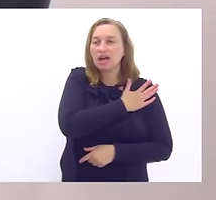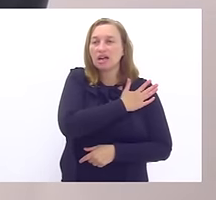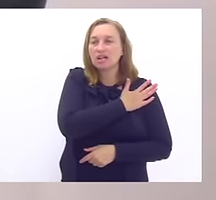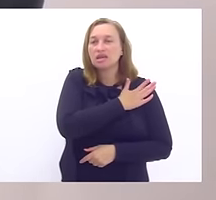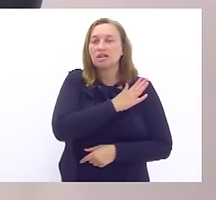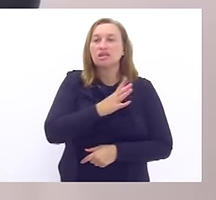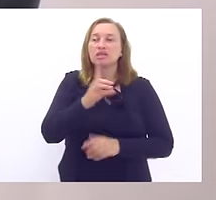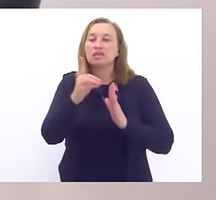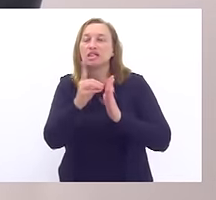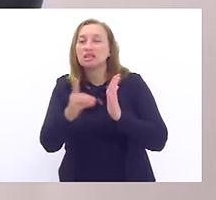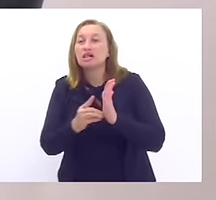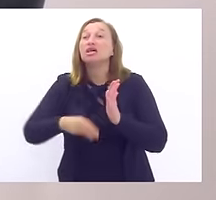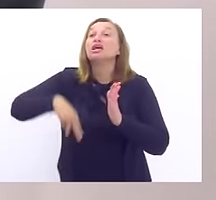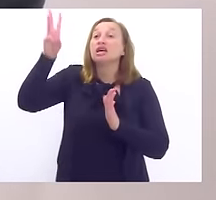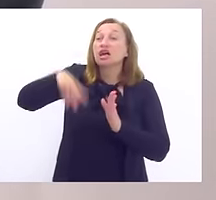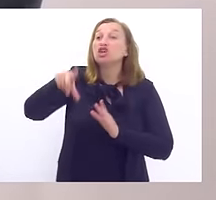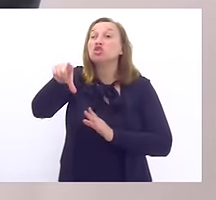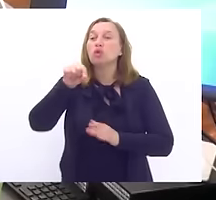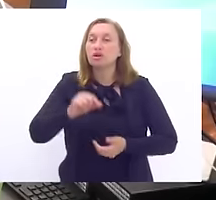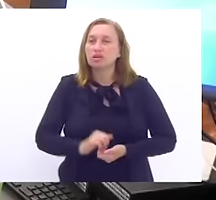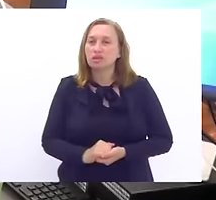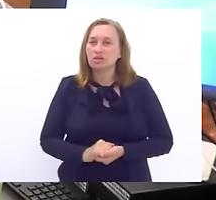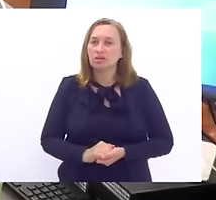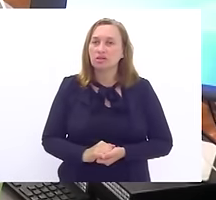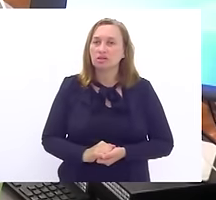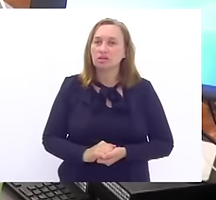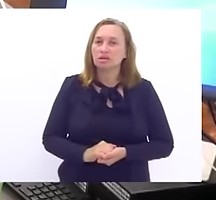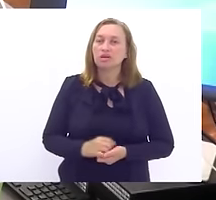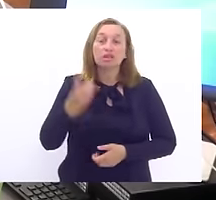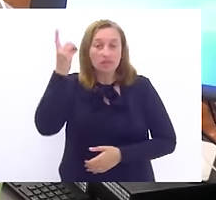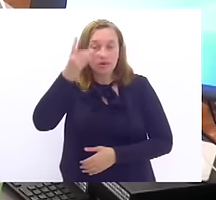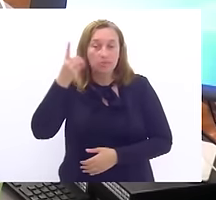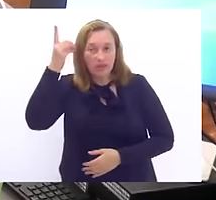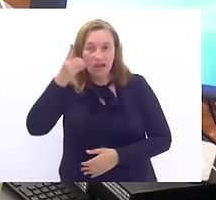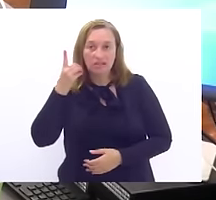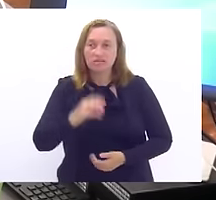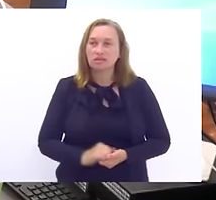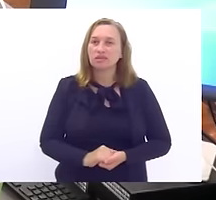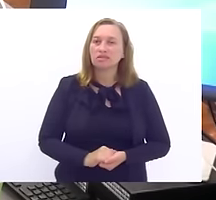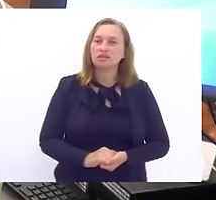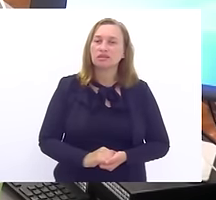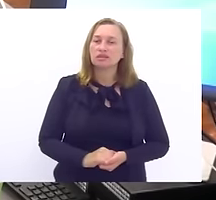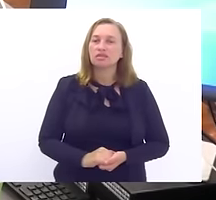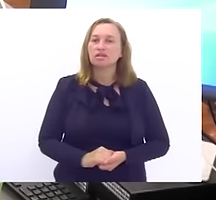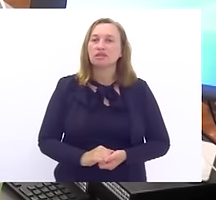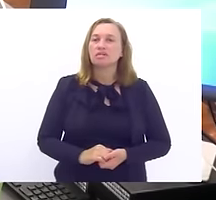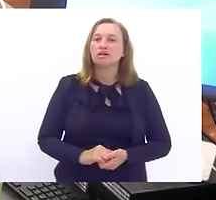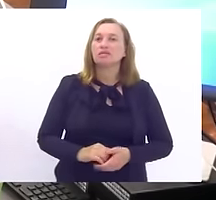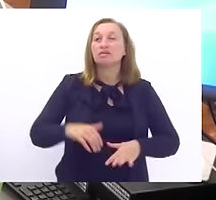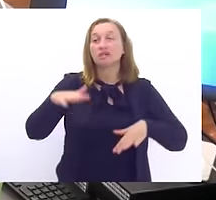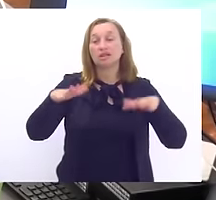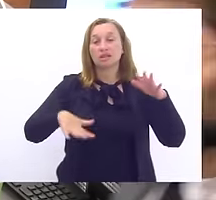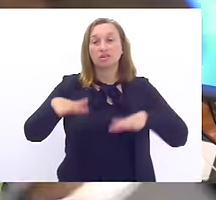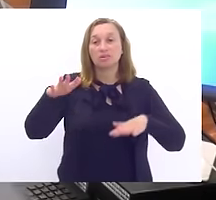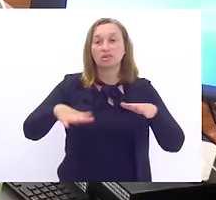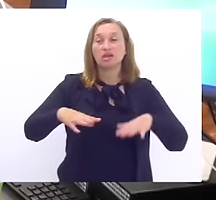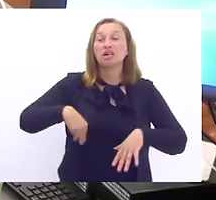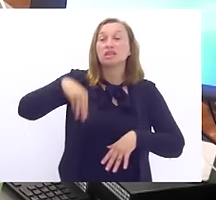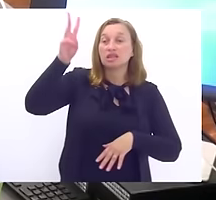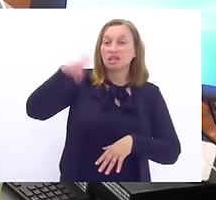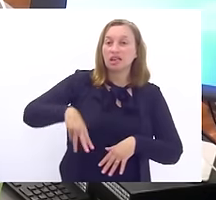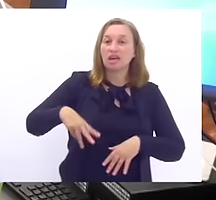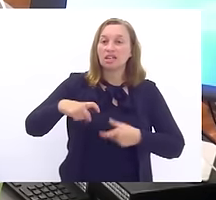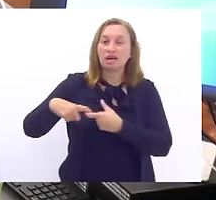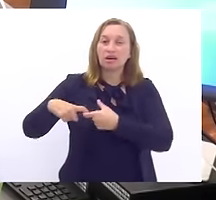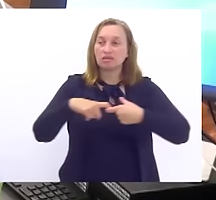é o Detran quem determinada questão operacional que é fica cargo da autoridade que tá efetuando o